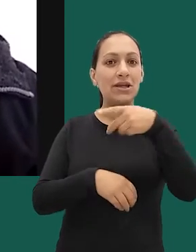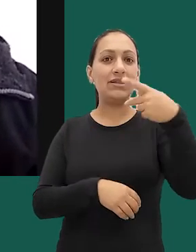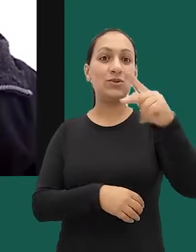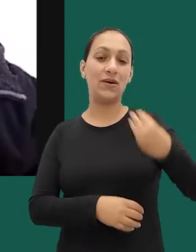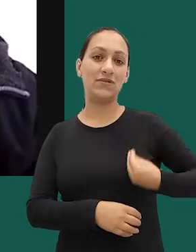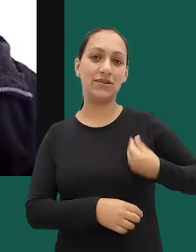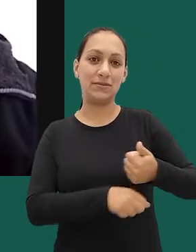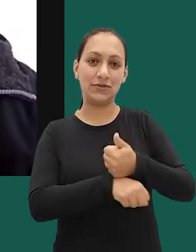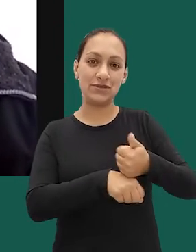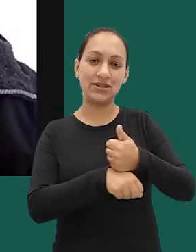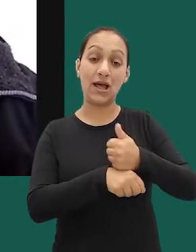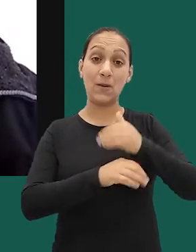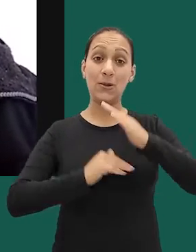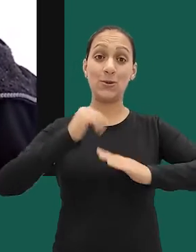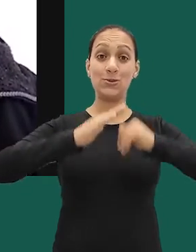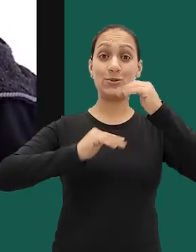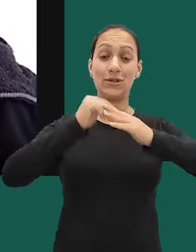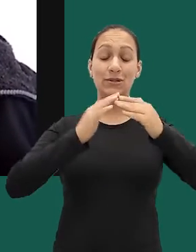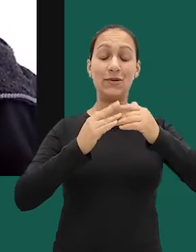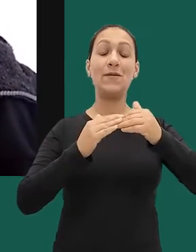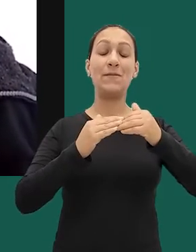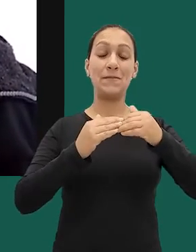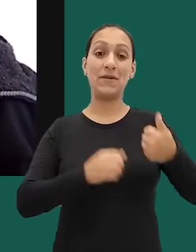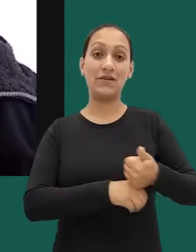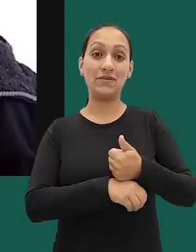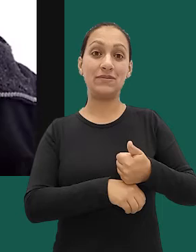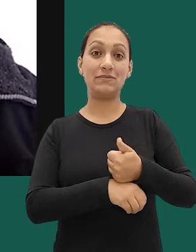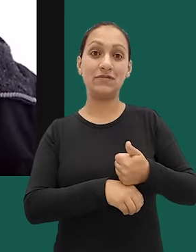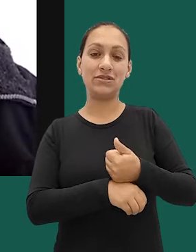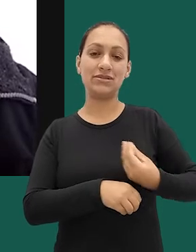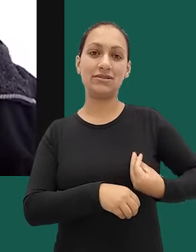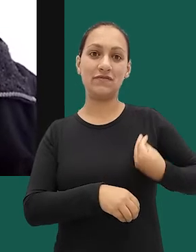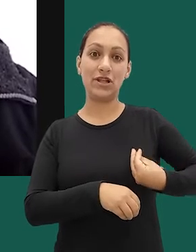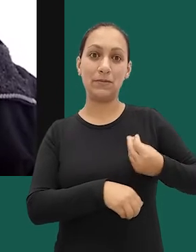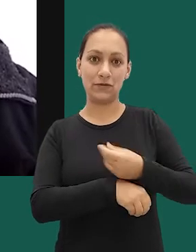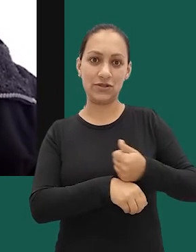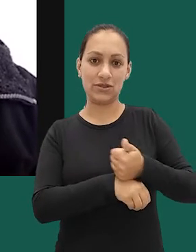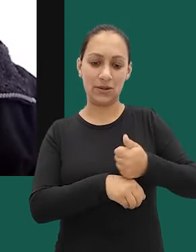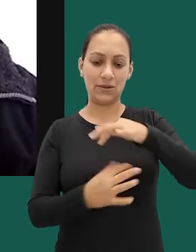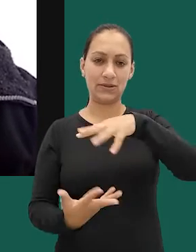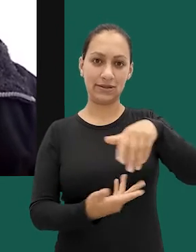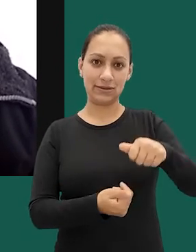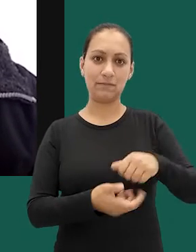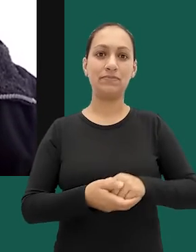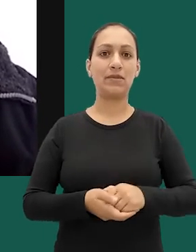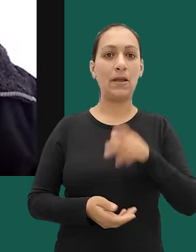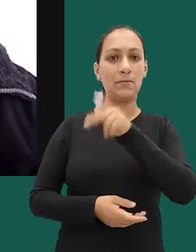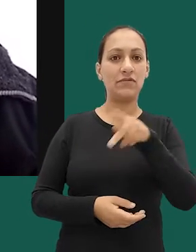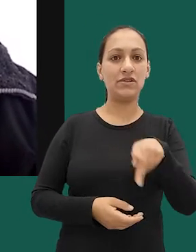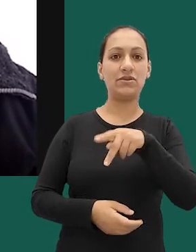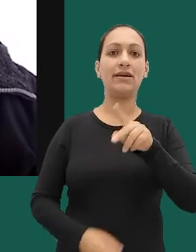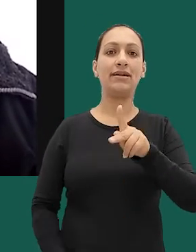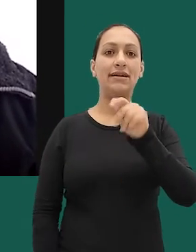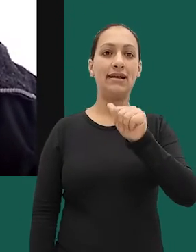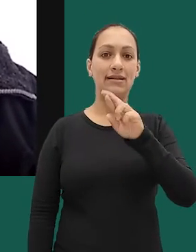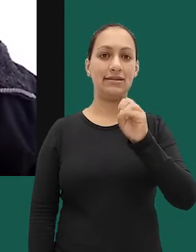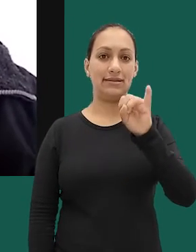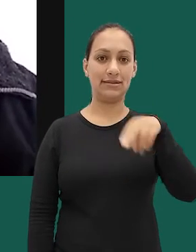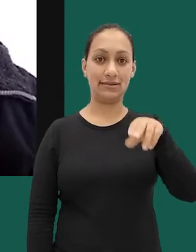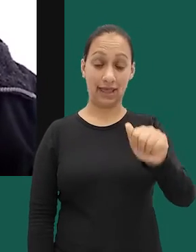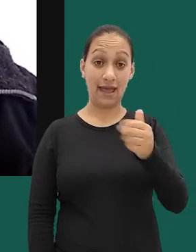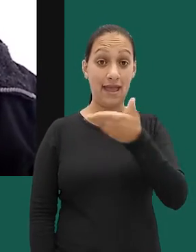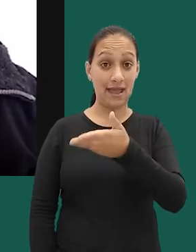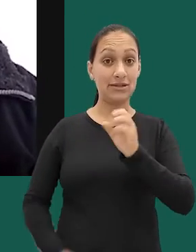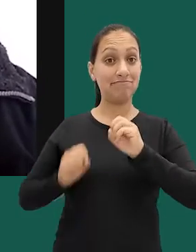que é construindo uma carreira internacional. A gente está lançando esse curso agora com a professora Karina, desculpa,